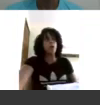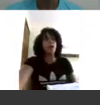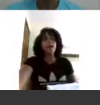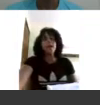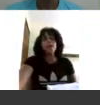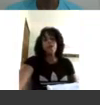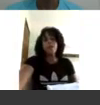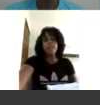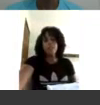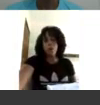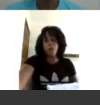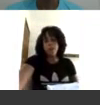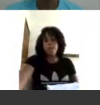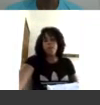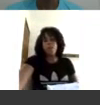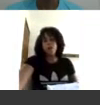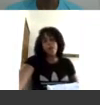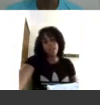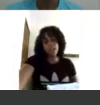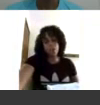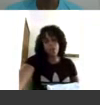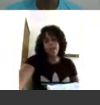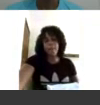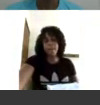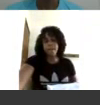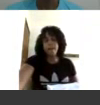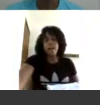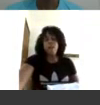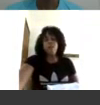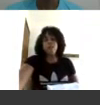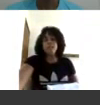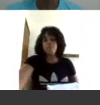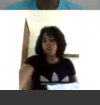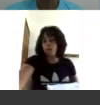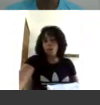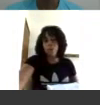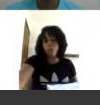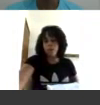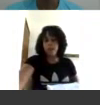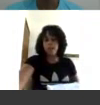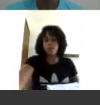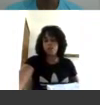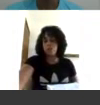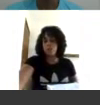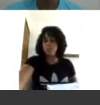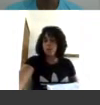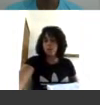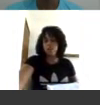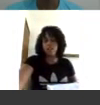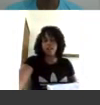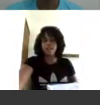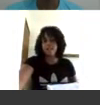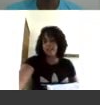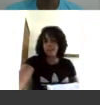física da escola, e o coordenador, que foi o mediador da mesa, e foi assim um diálogo muito bacana, onde os